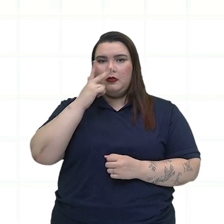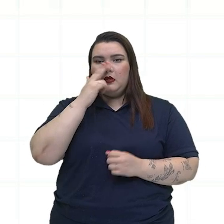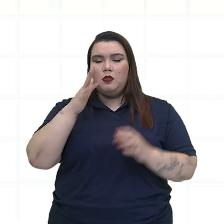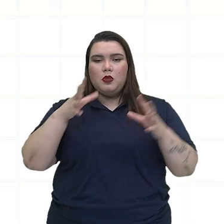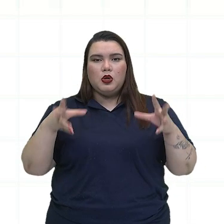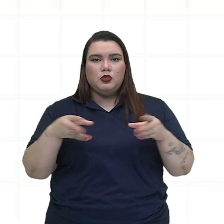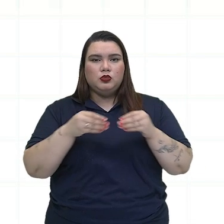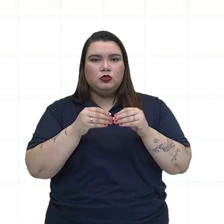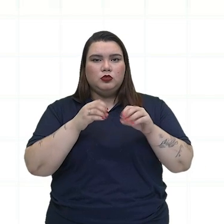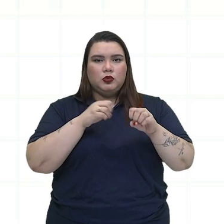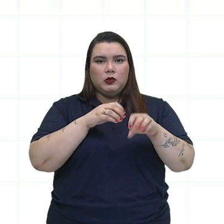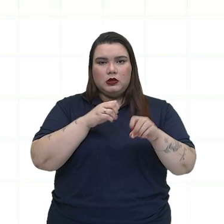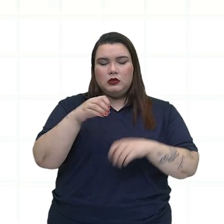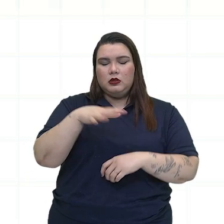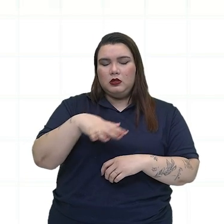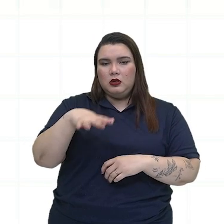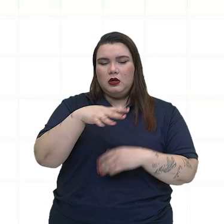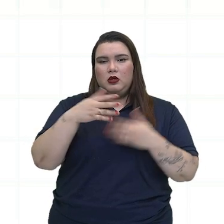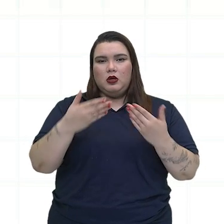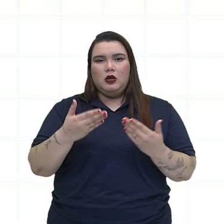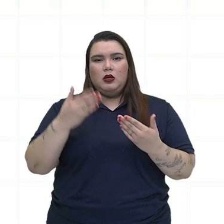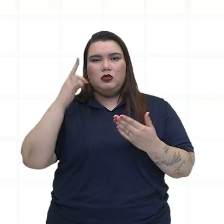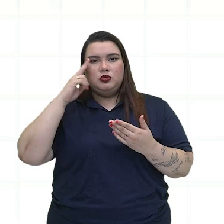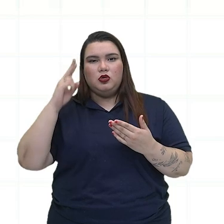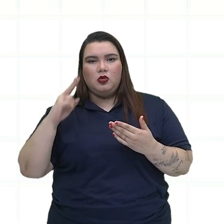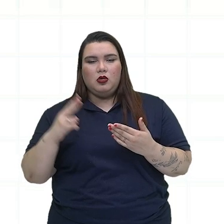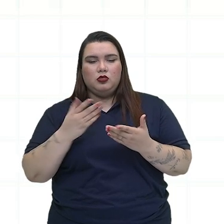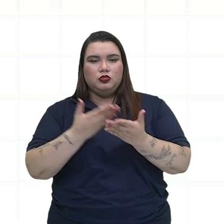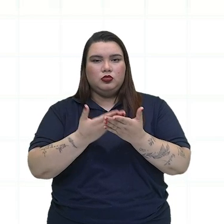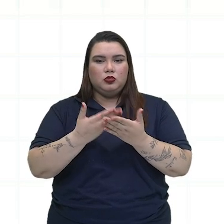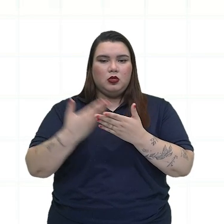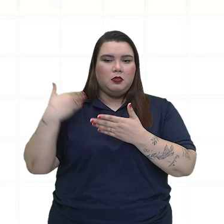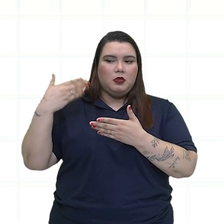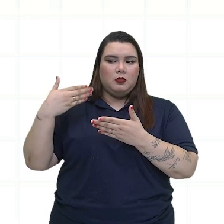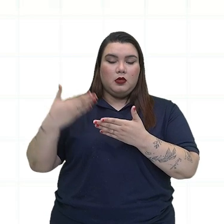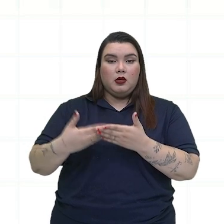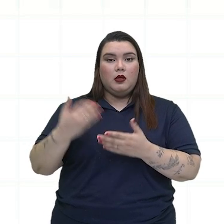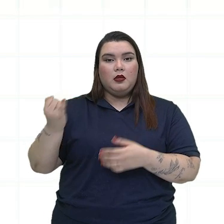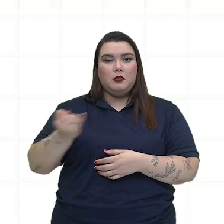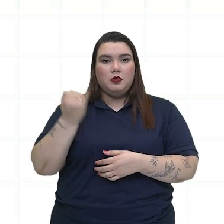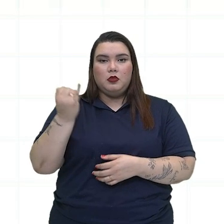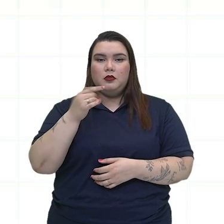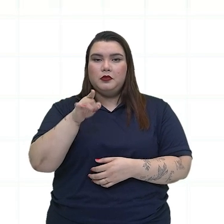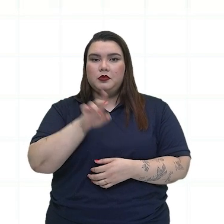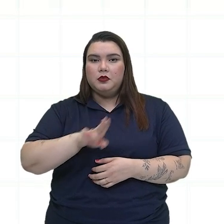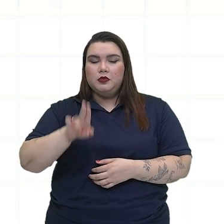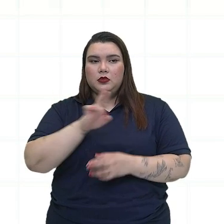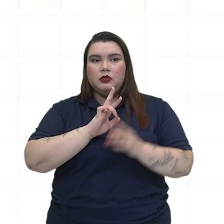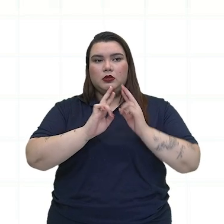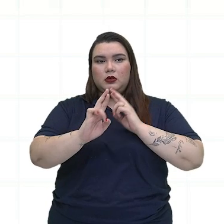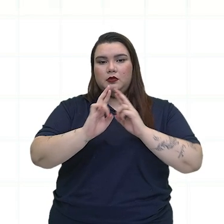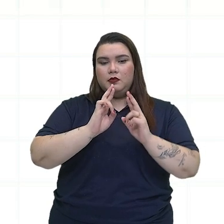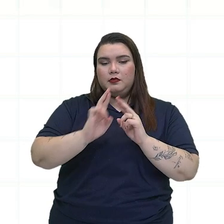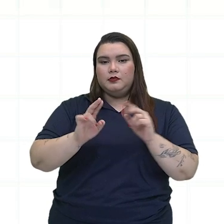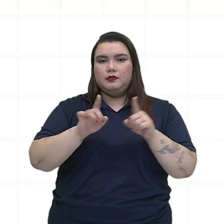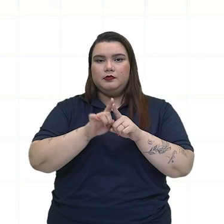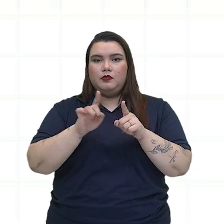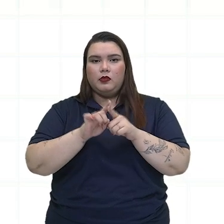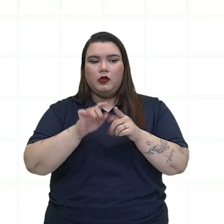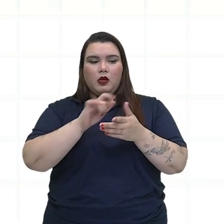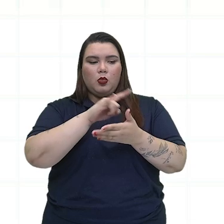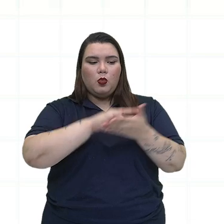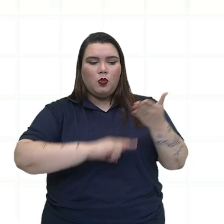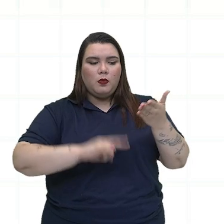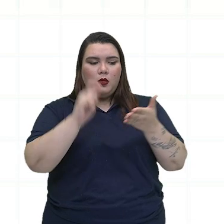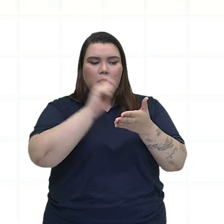seu histórico, que também é algo importante que você vai usar em entrevistas, em preenchimento de